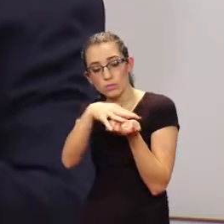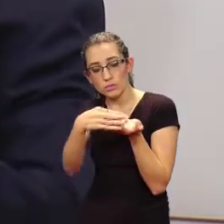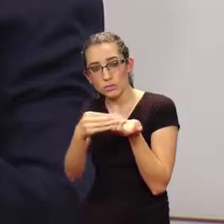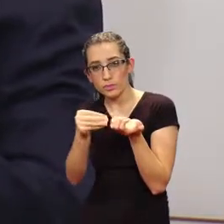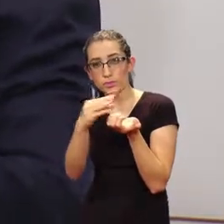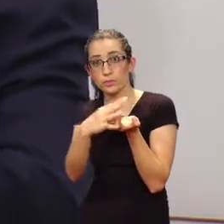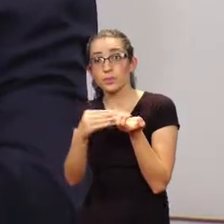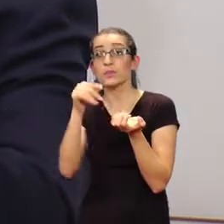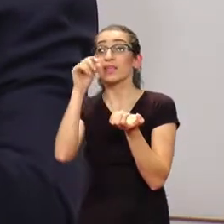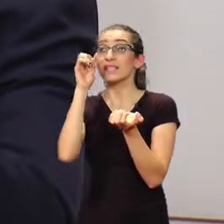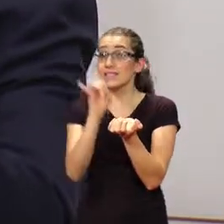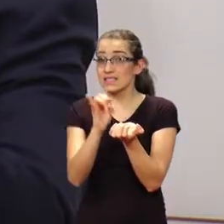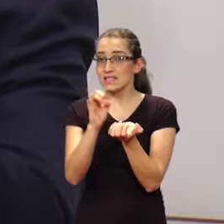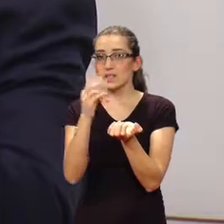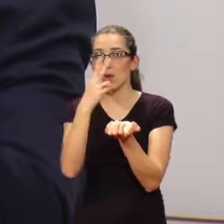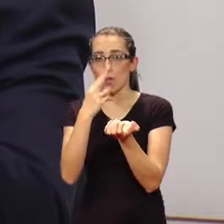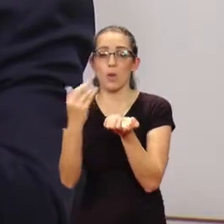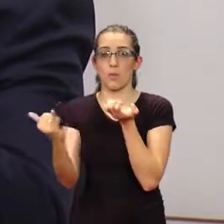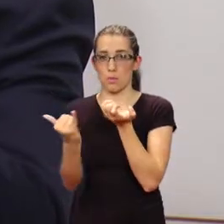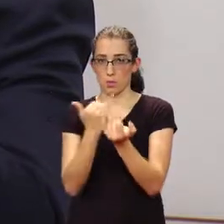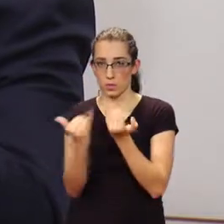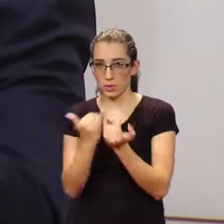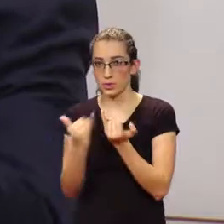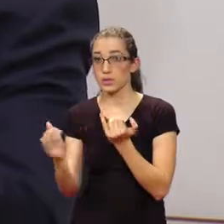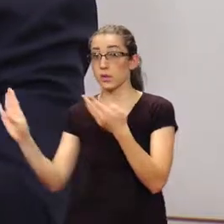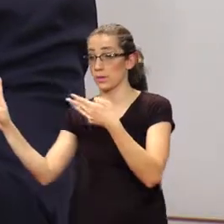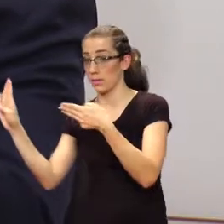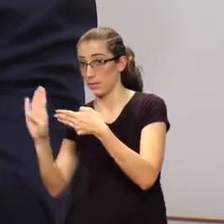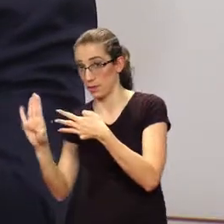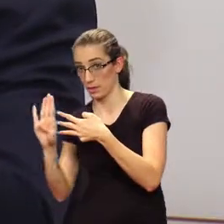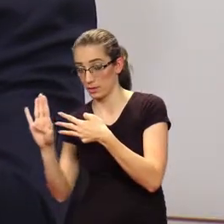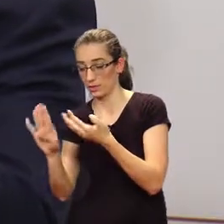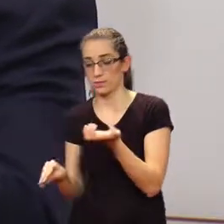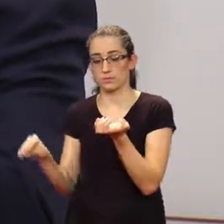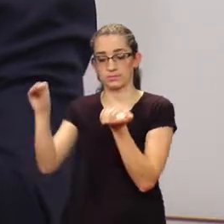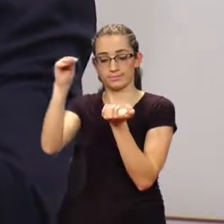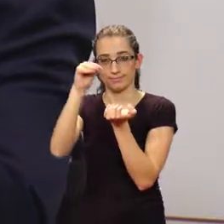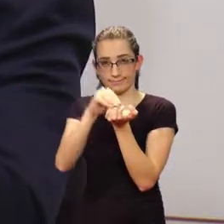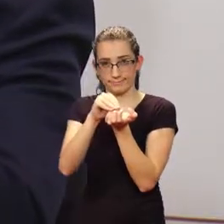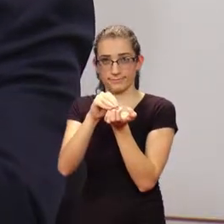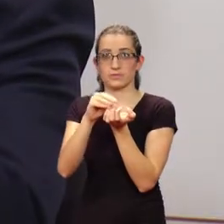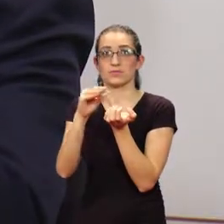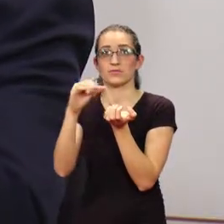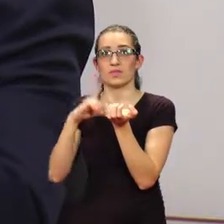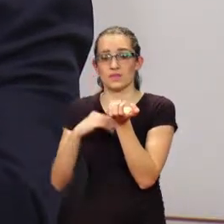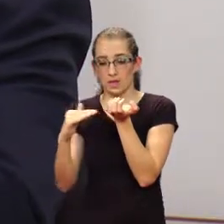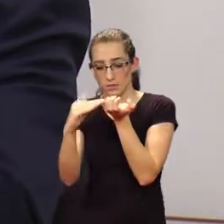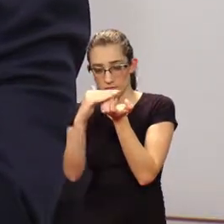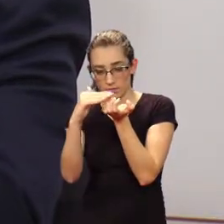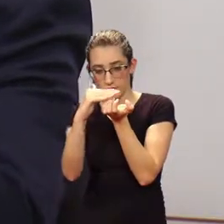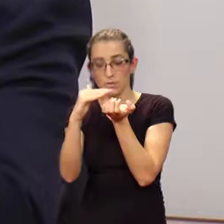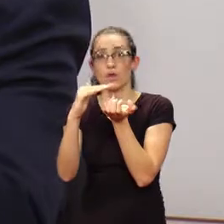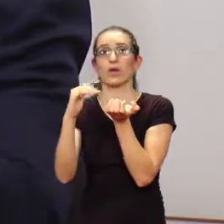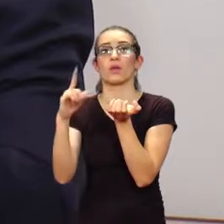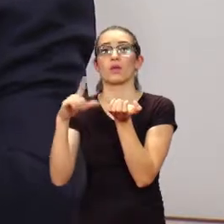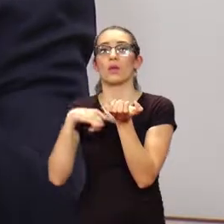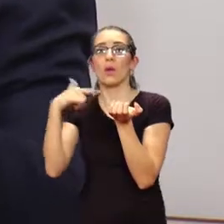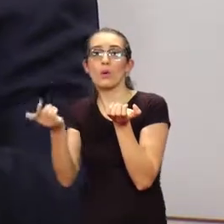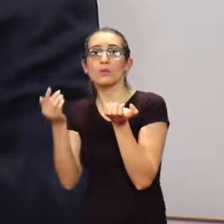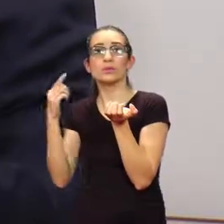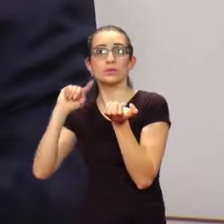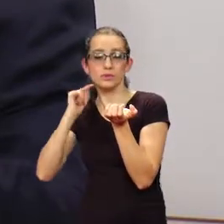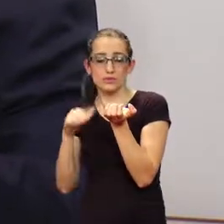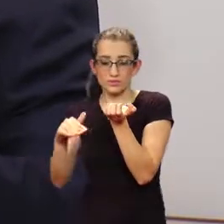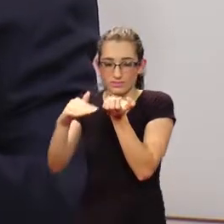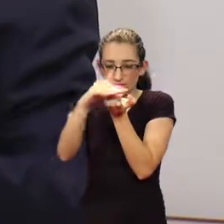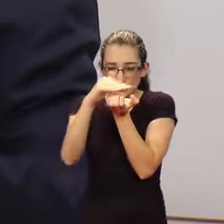em que a gente tem sobre a estrutura dentária as bactérias, né, e nessa interface, na região mais próxima de bactérias e dente, se cria